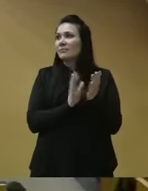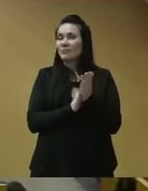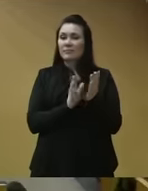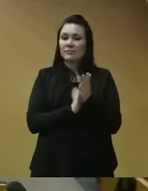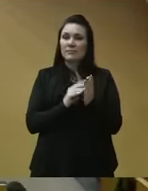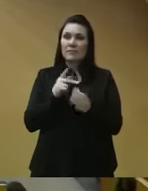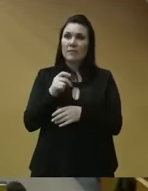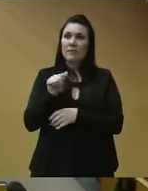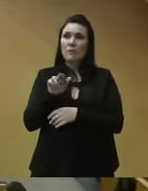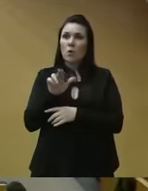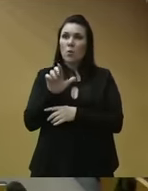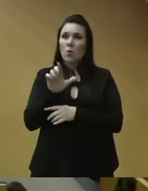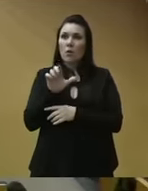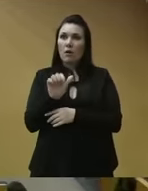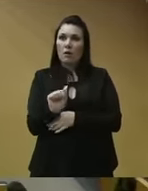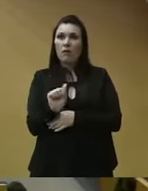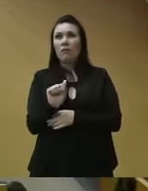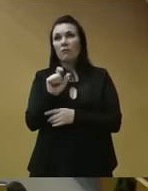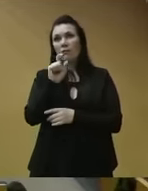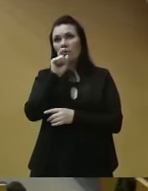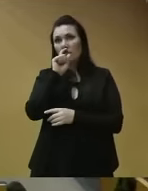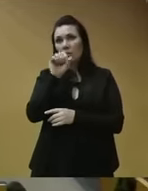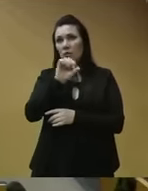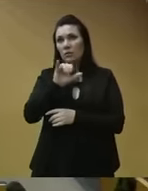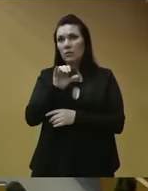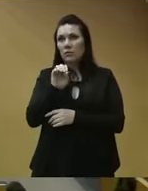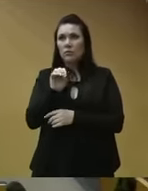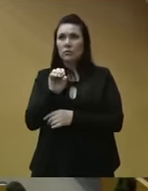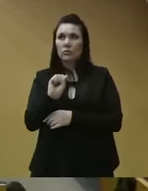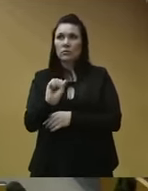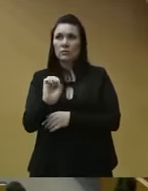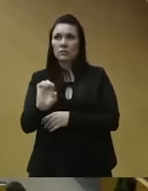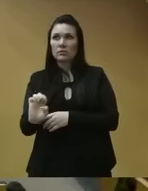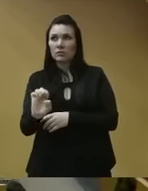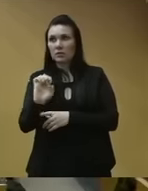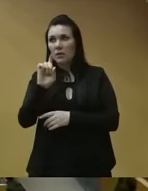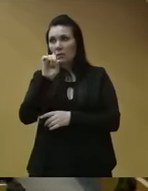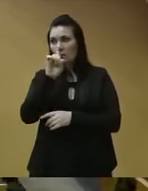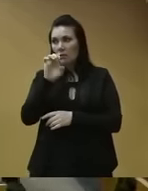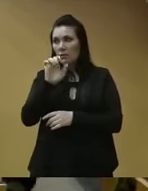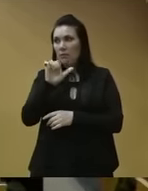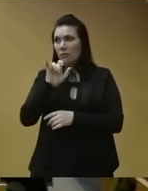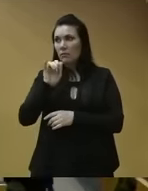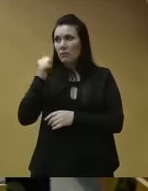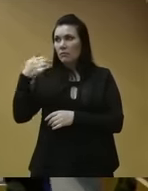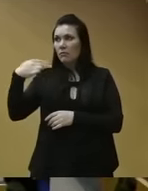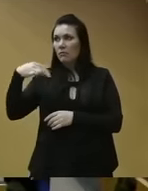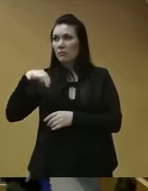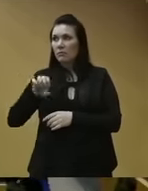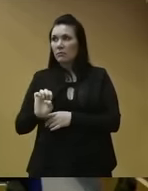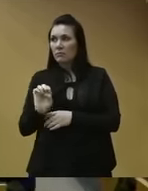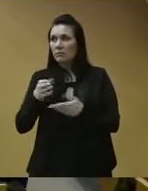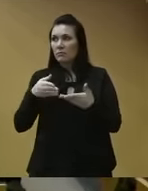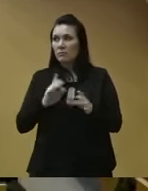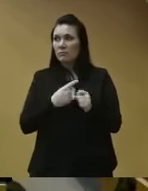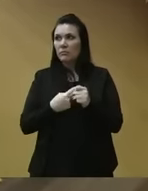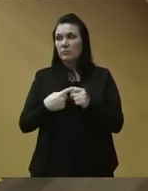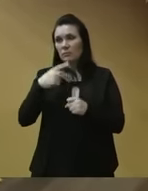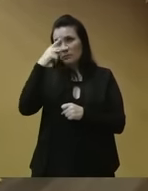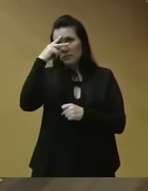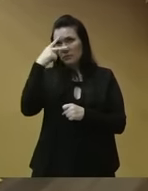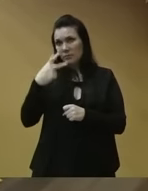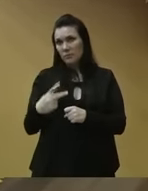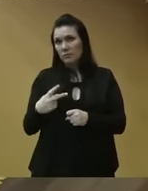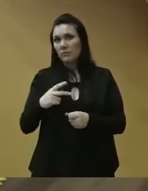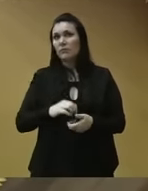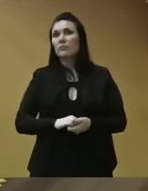Paula Dias de Paula, filha de José Mailand de Paula e Eliane Cardoso Dias, natural de Pelotas.